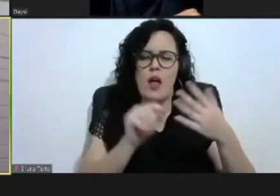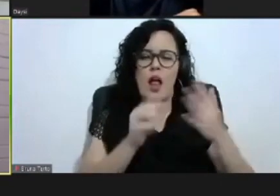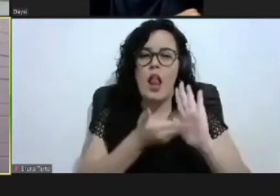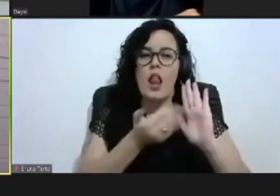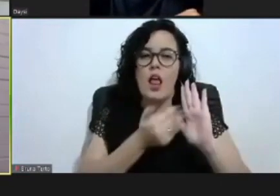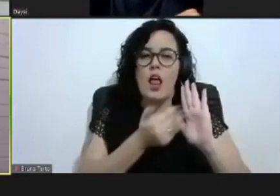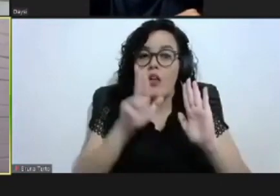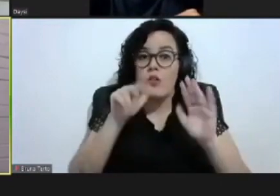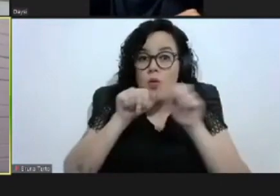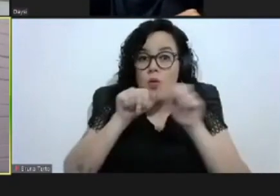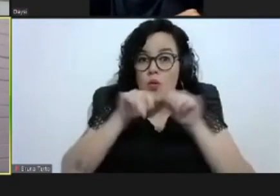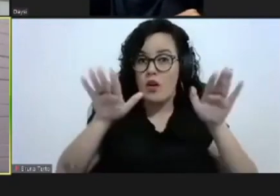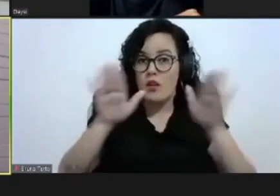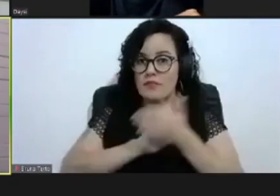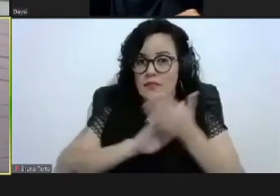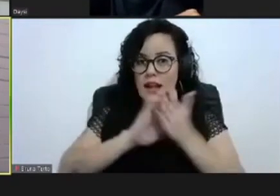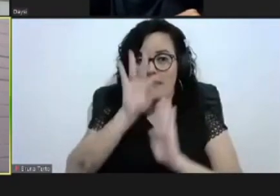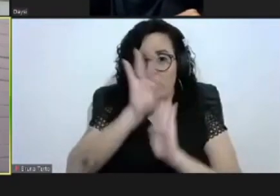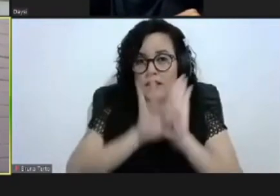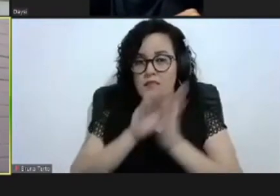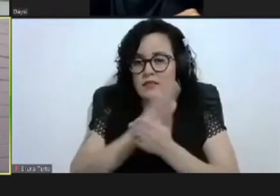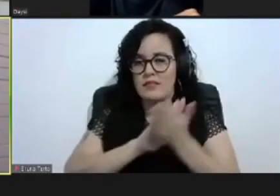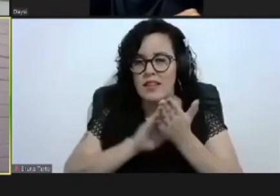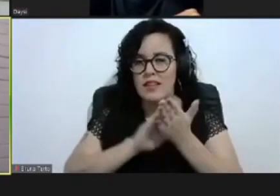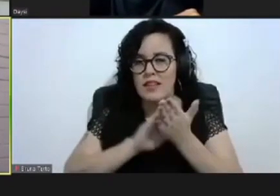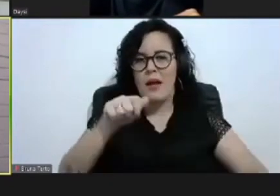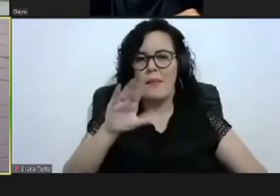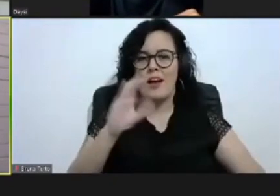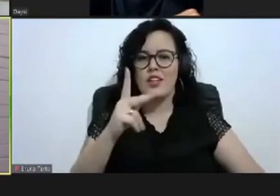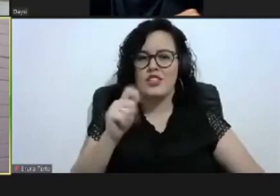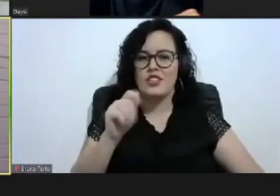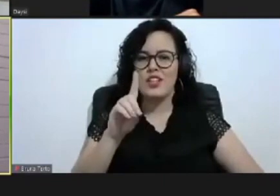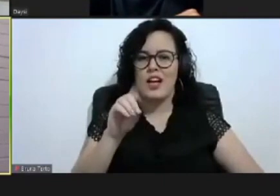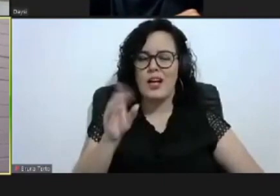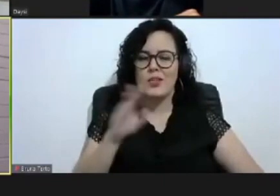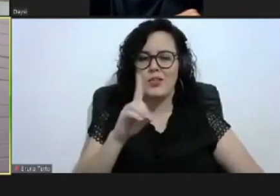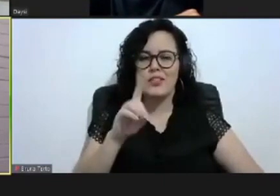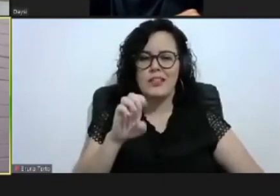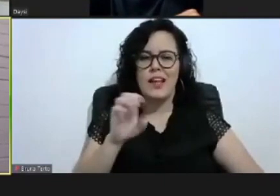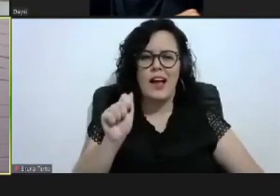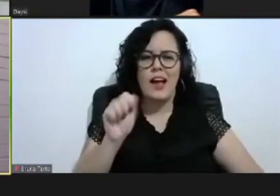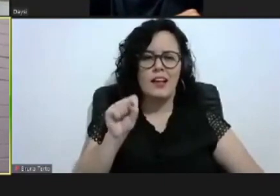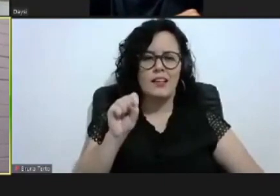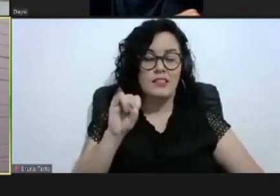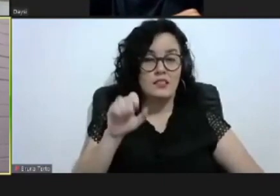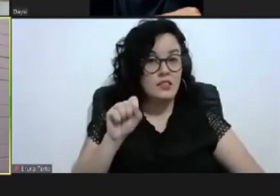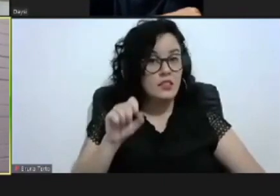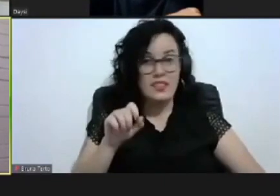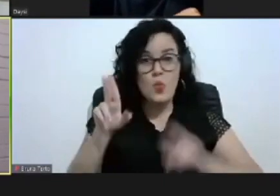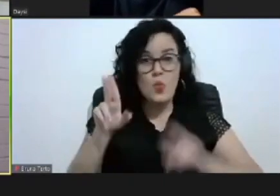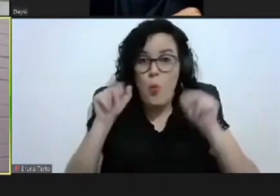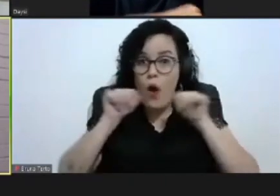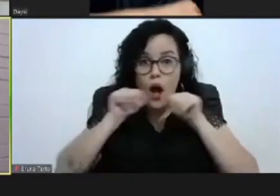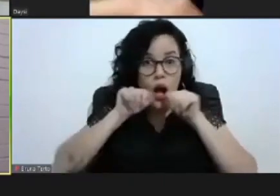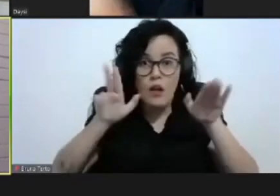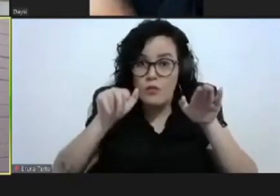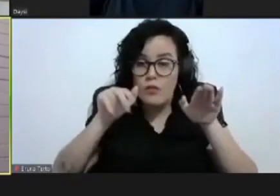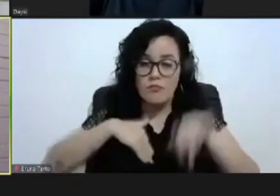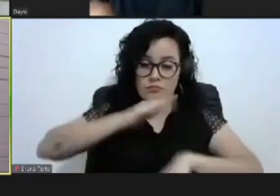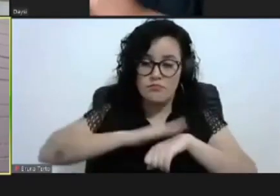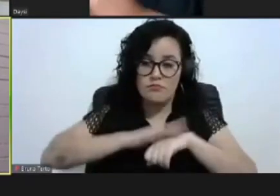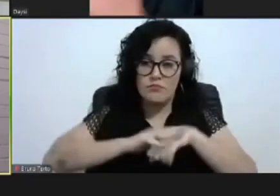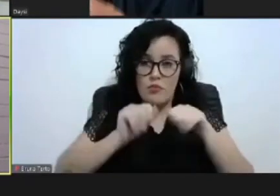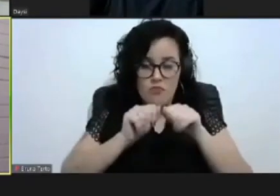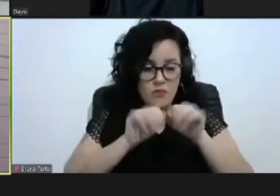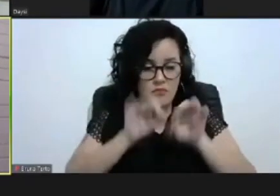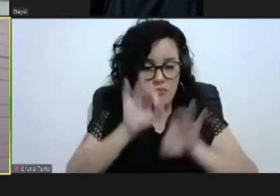em livro, um texto nunca publicado em livro, do Machado de Assis, Terpsícore, e esse foi o início da Boitempo, até que num determinado